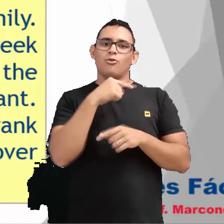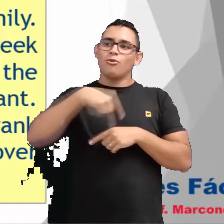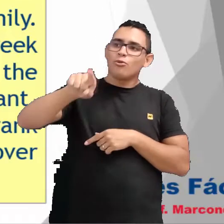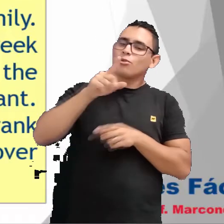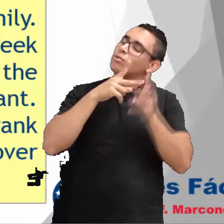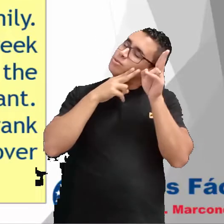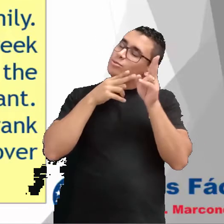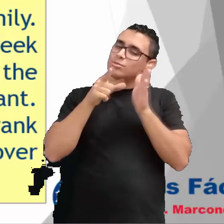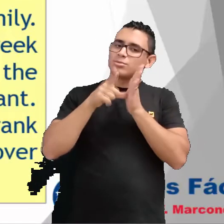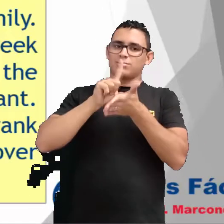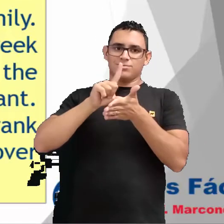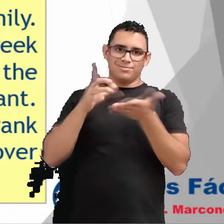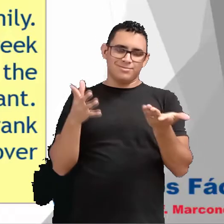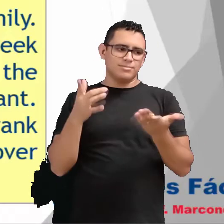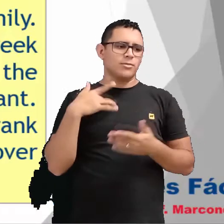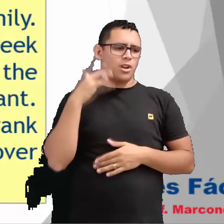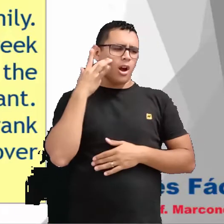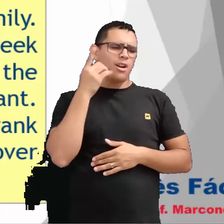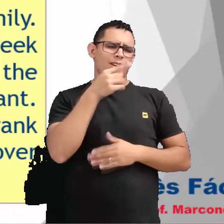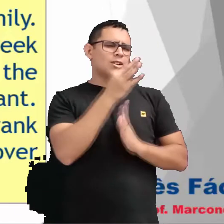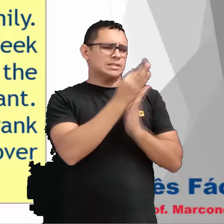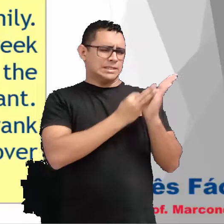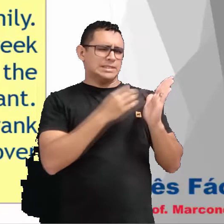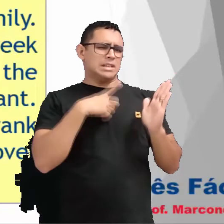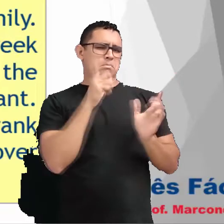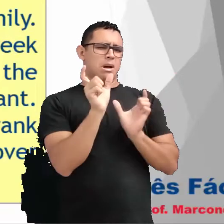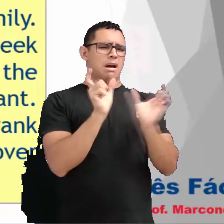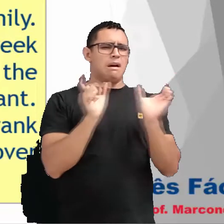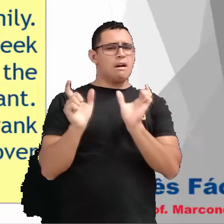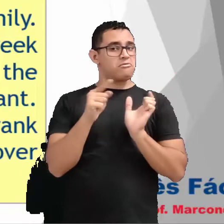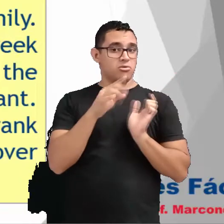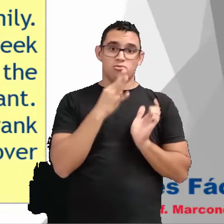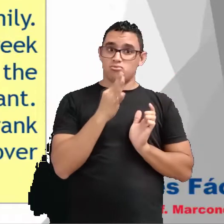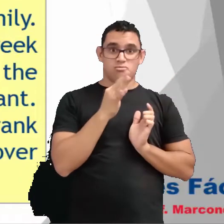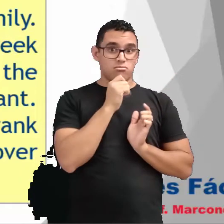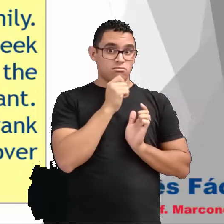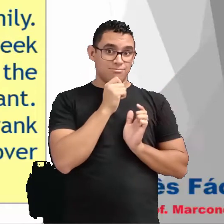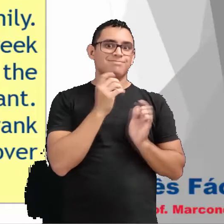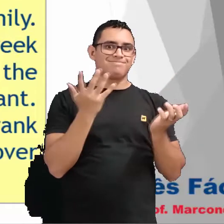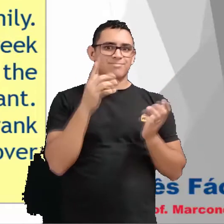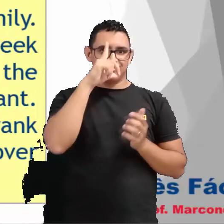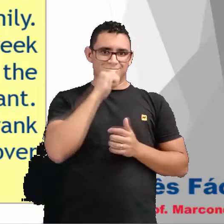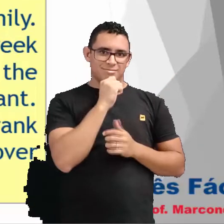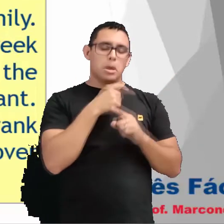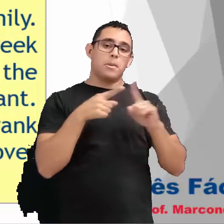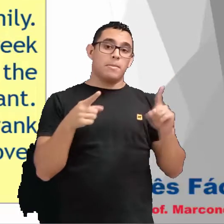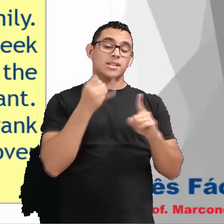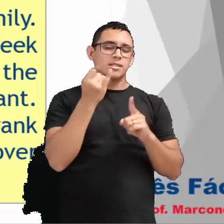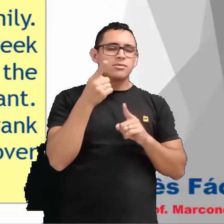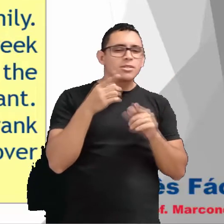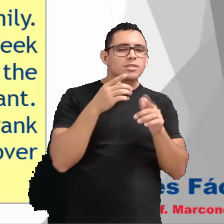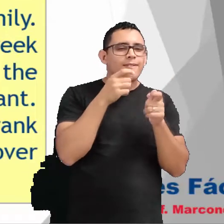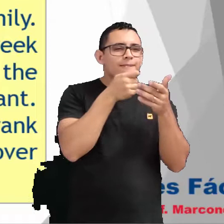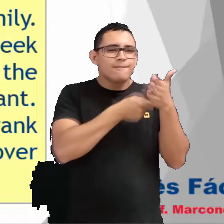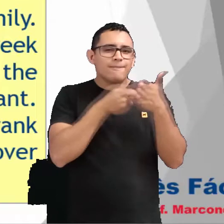pessoal, imagino que seja um texto que para a maioria de vocês tenha bastante palavras aqui desconhecidas, né, um pouco estranhas, mas eu acredito